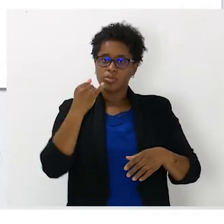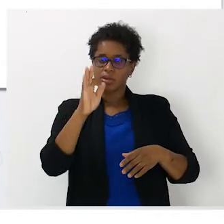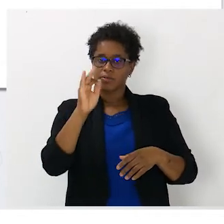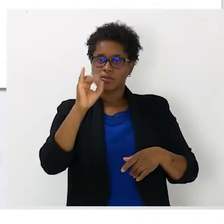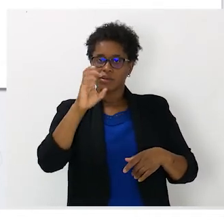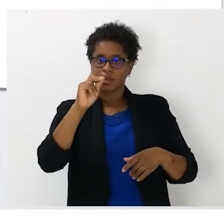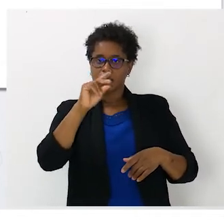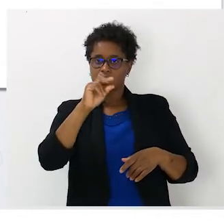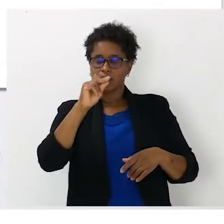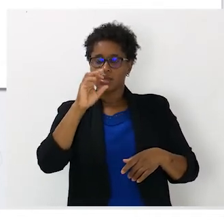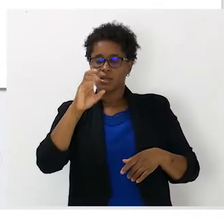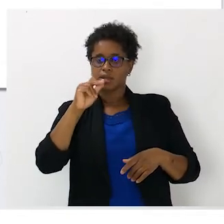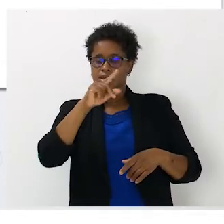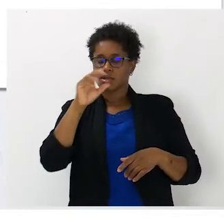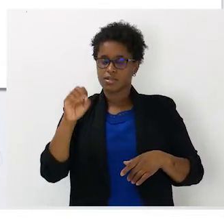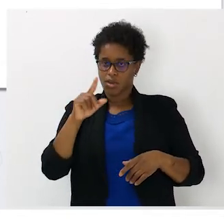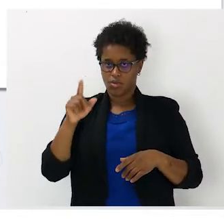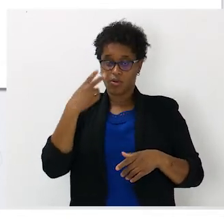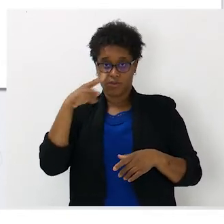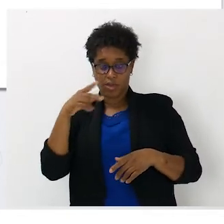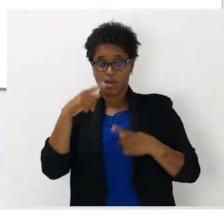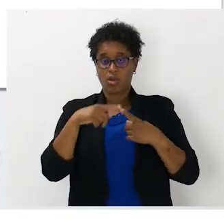lá ver. 1.